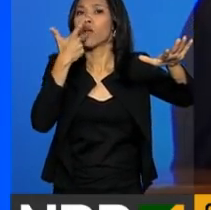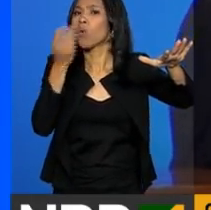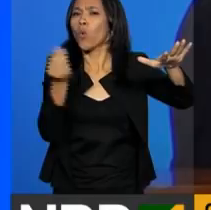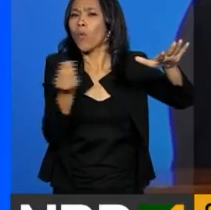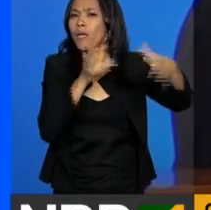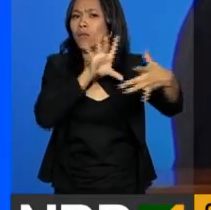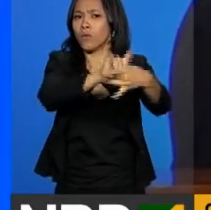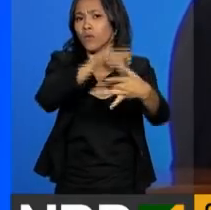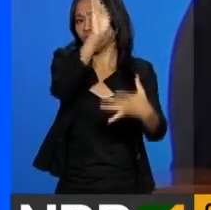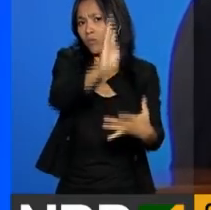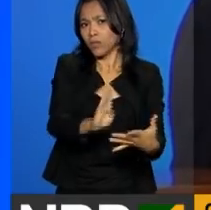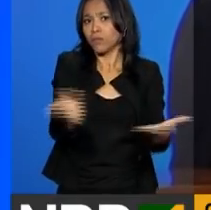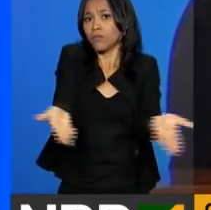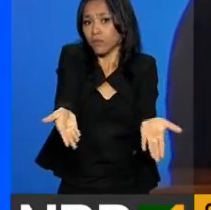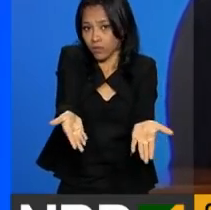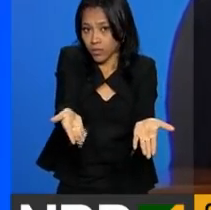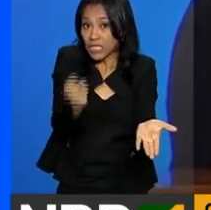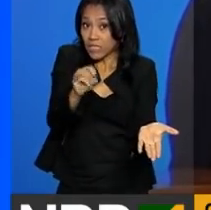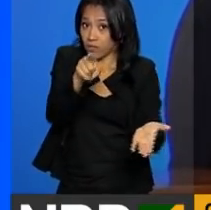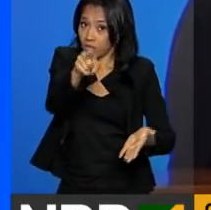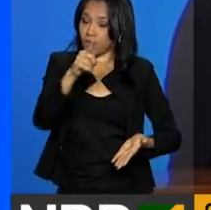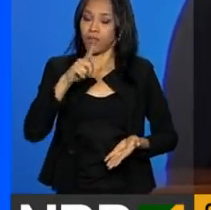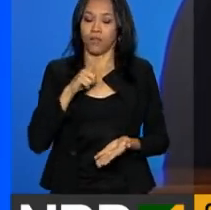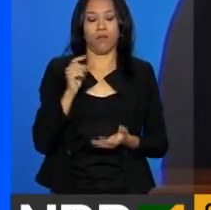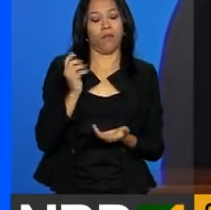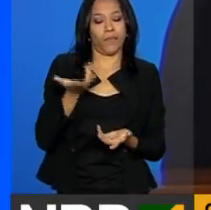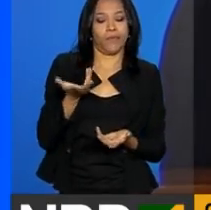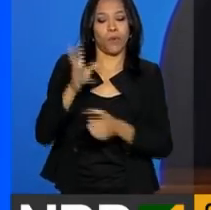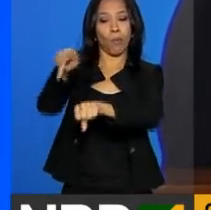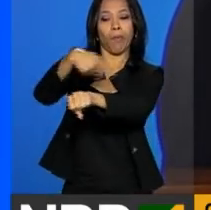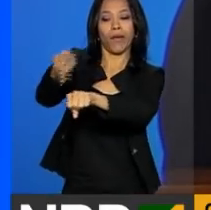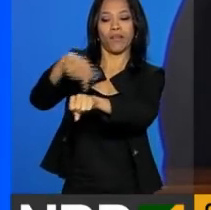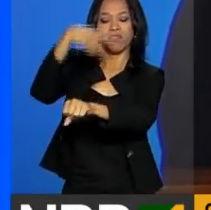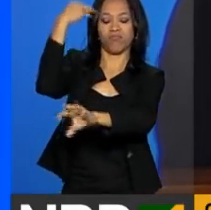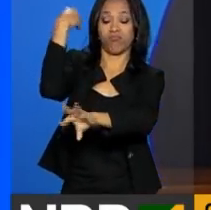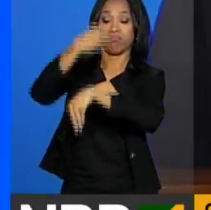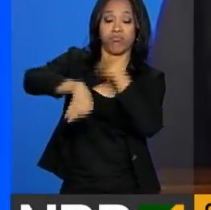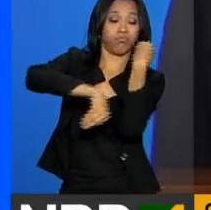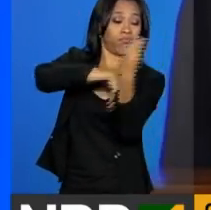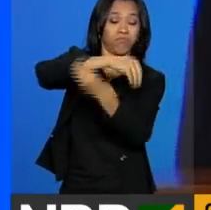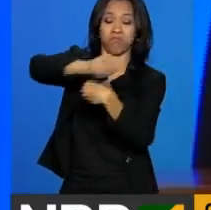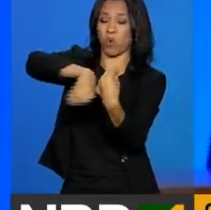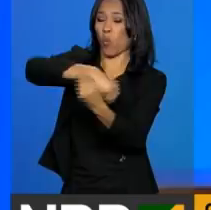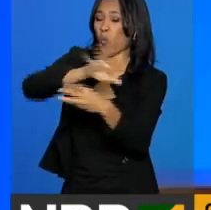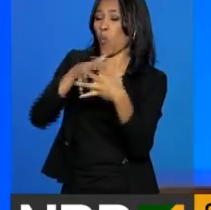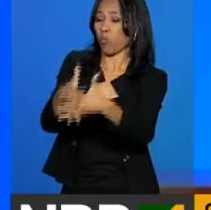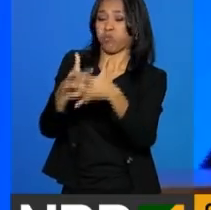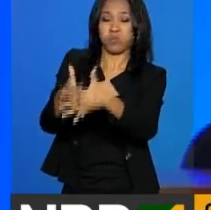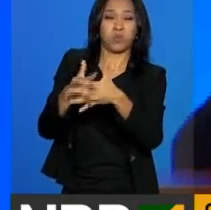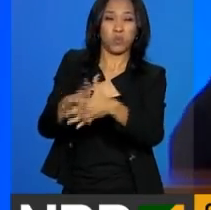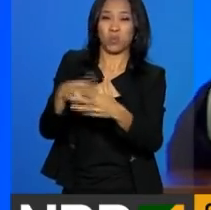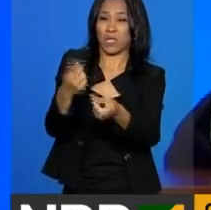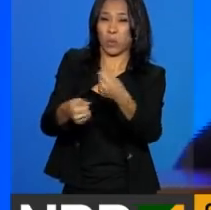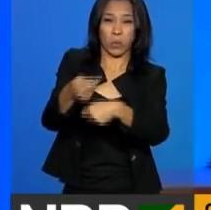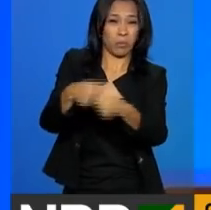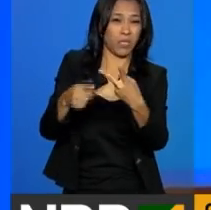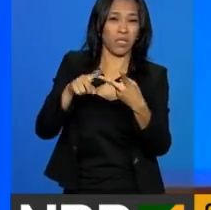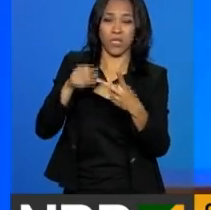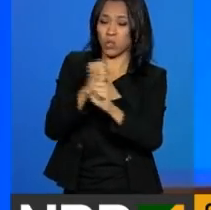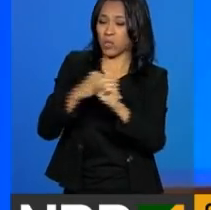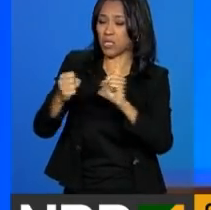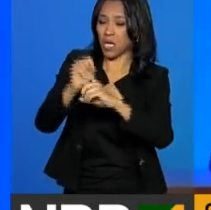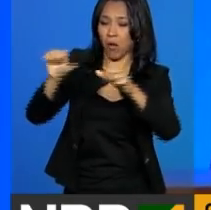do brasil atualmente não é se você tiver um país desajustado à econômica é desajustados